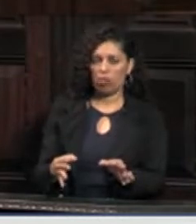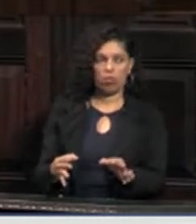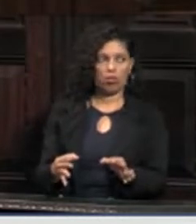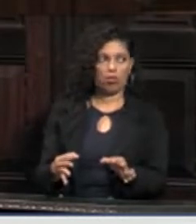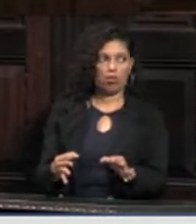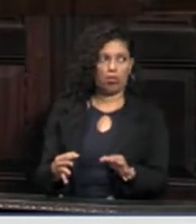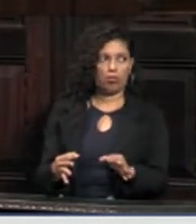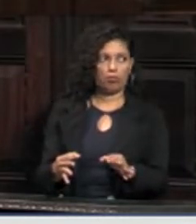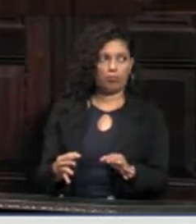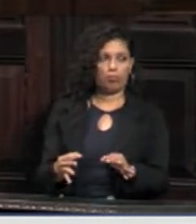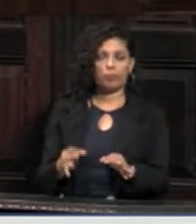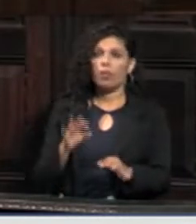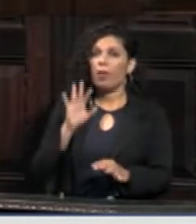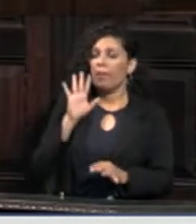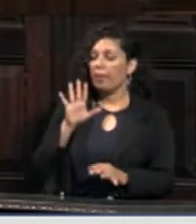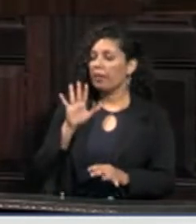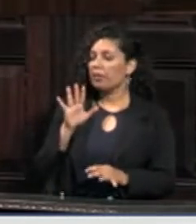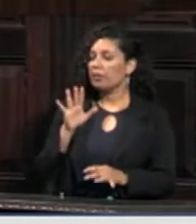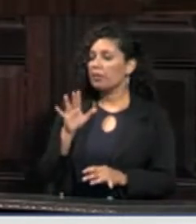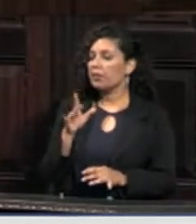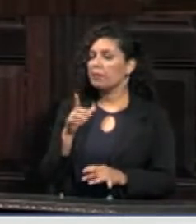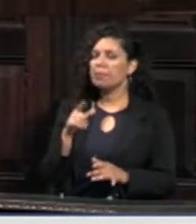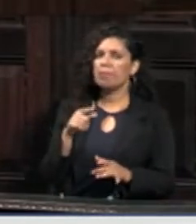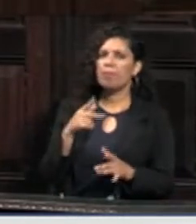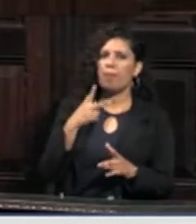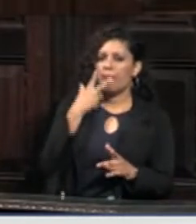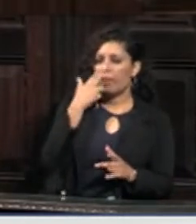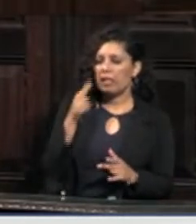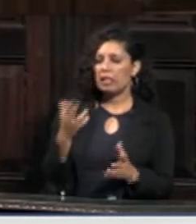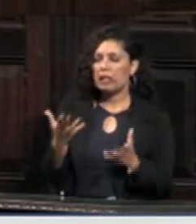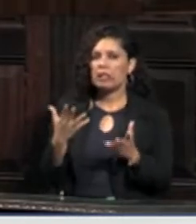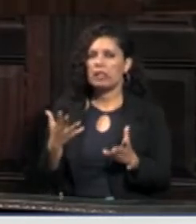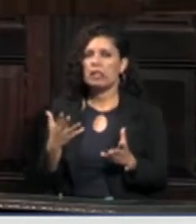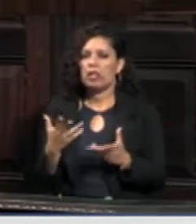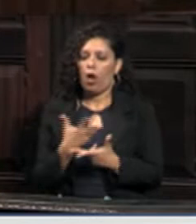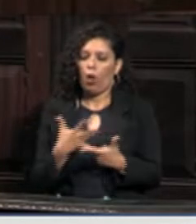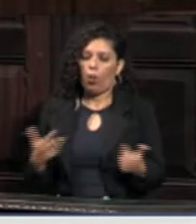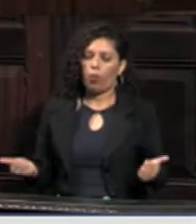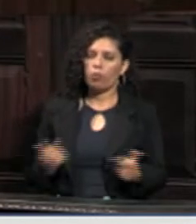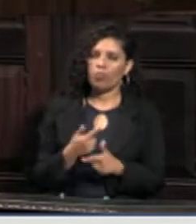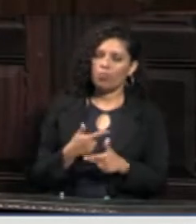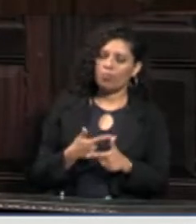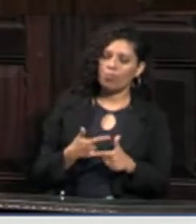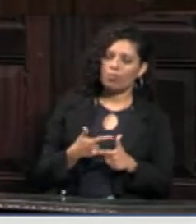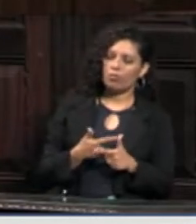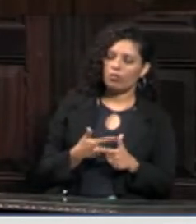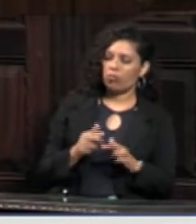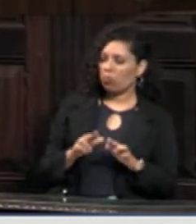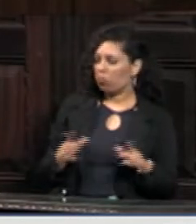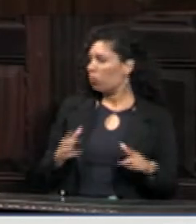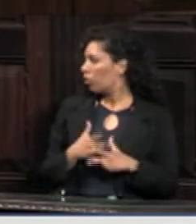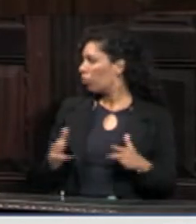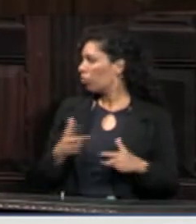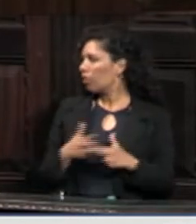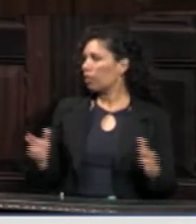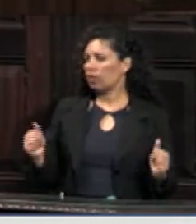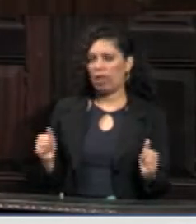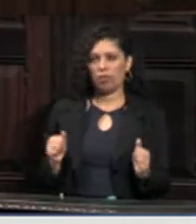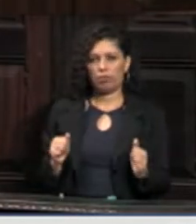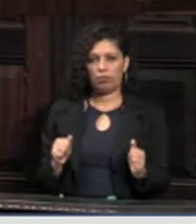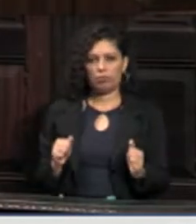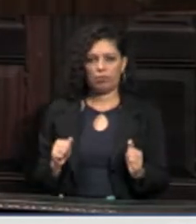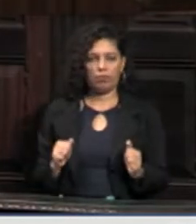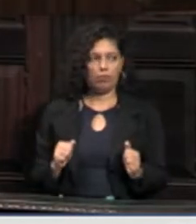doença, mas pelo uso das consultas médicas, da realização de exames